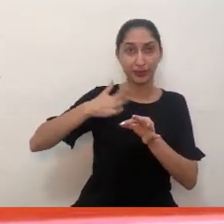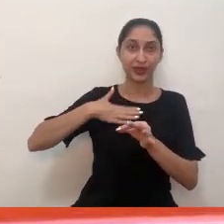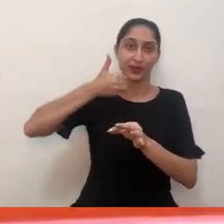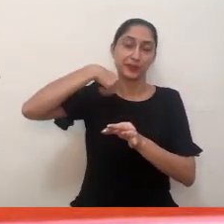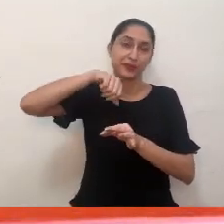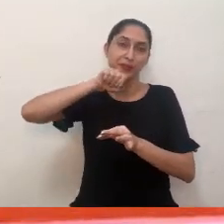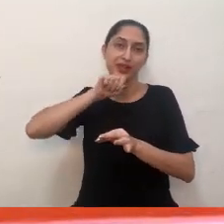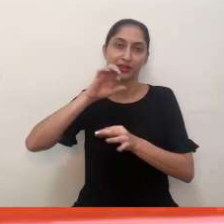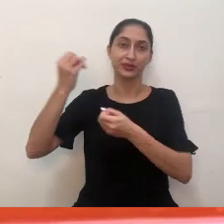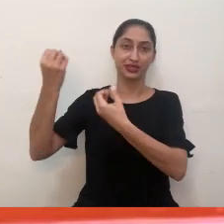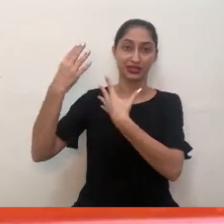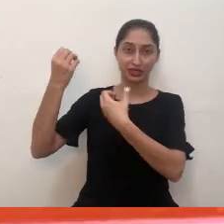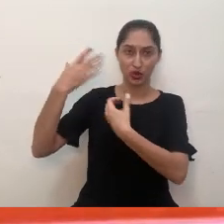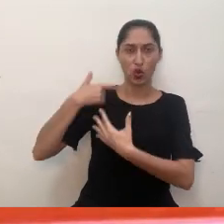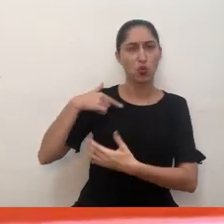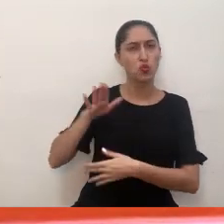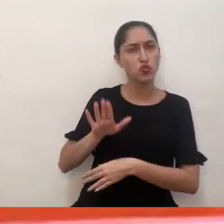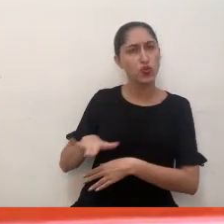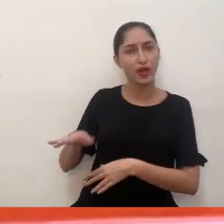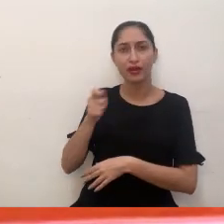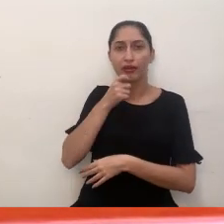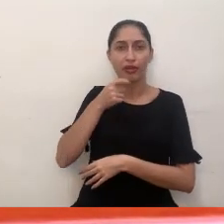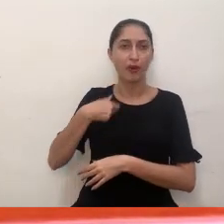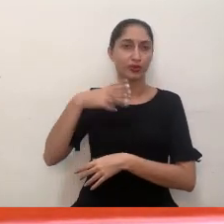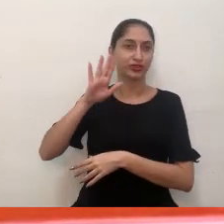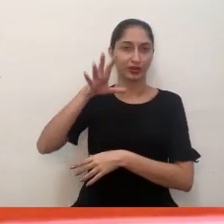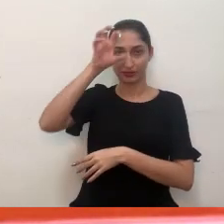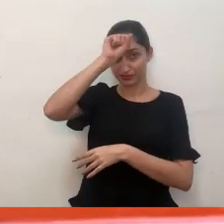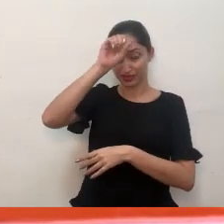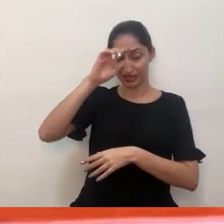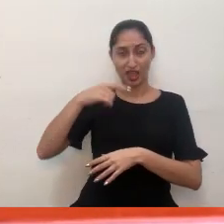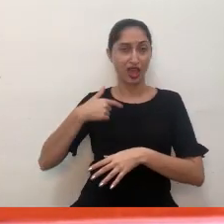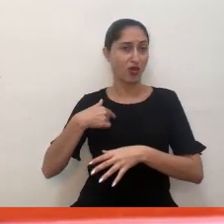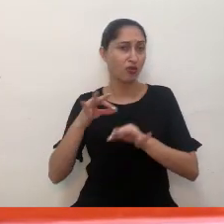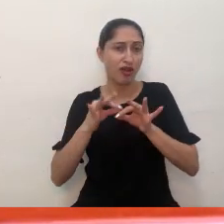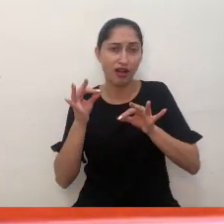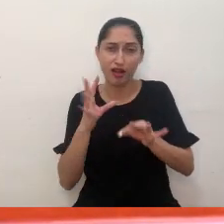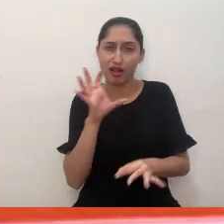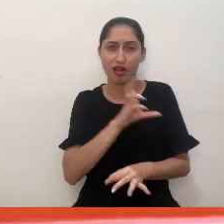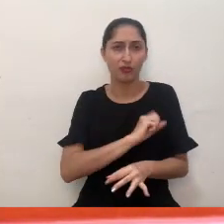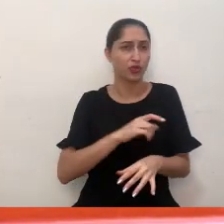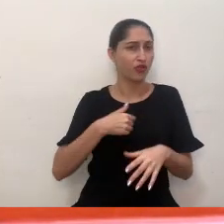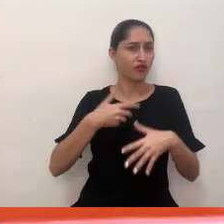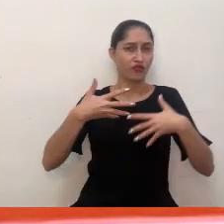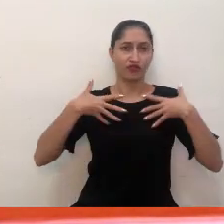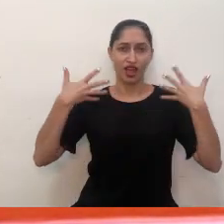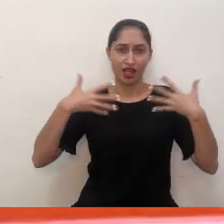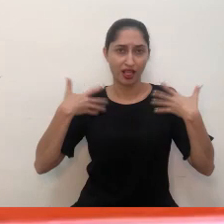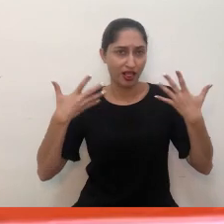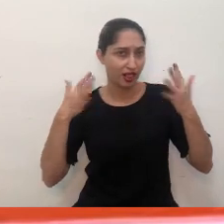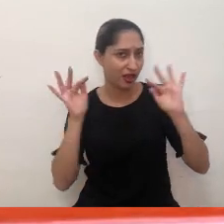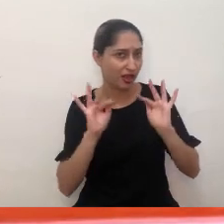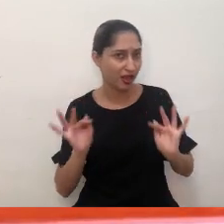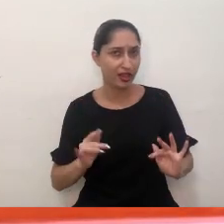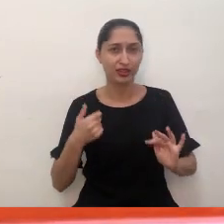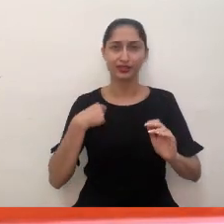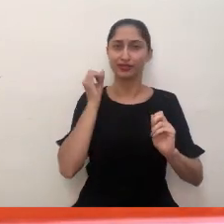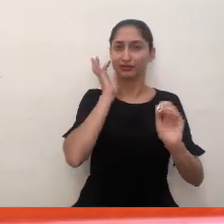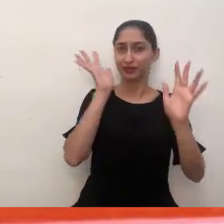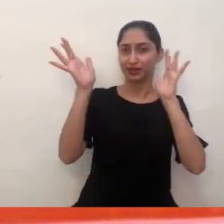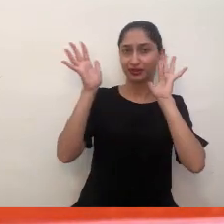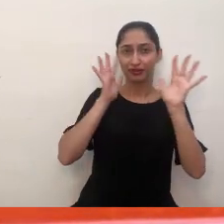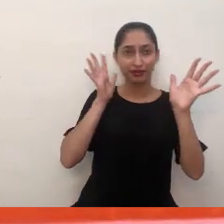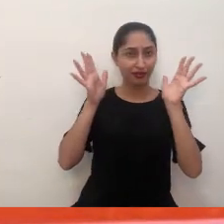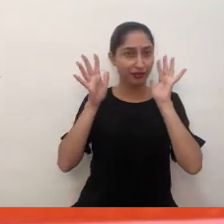também com o grupo. Para mim, bordar é uma coisa maravilhosa, uma coisa que me deixa feliz. Quando você está triste, você alegra, distrai a